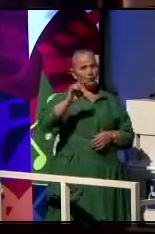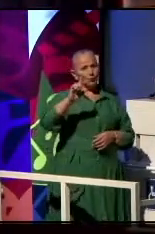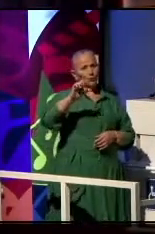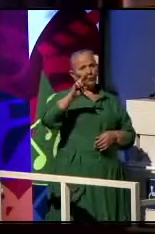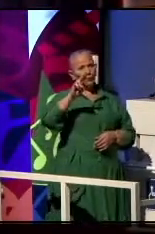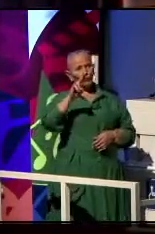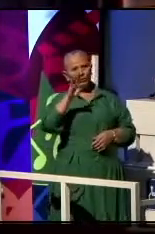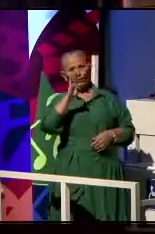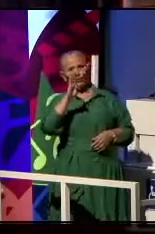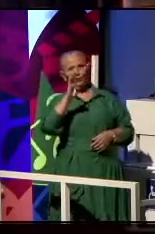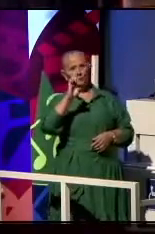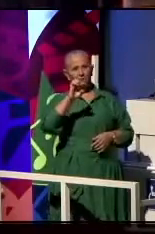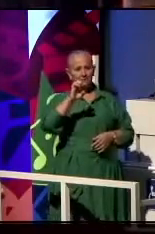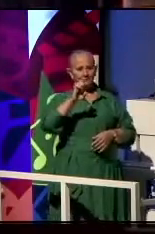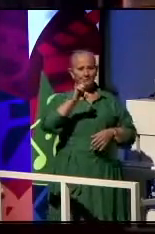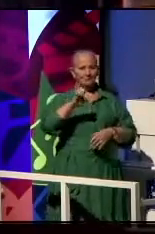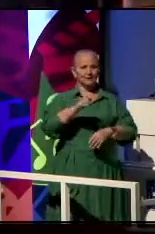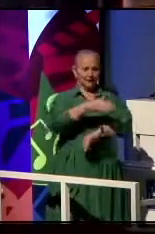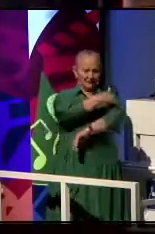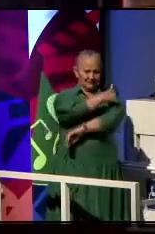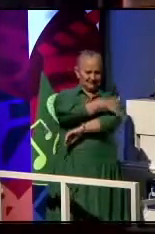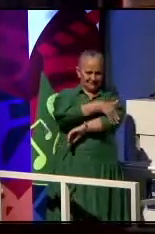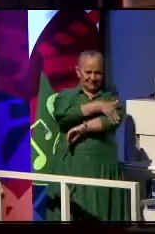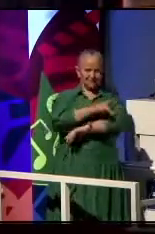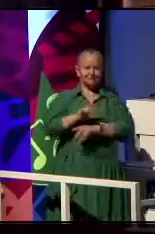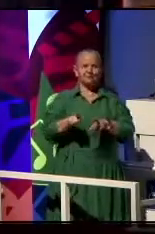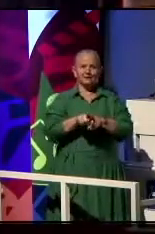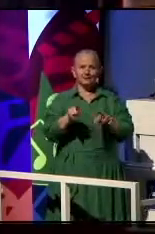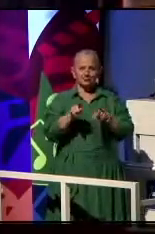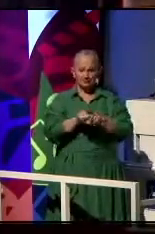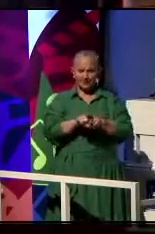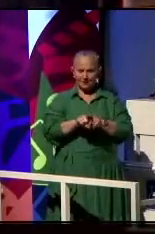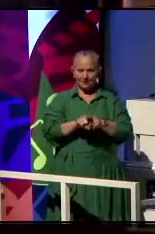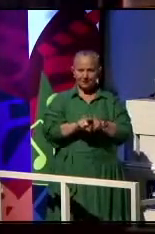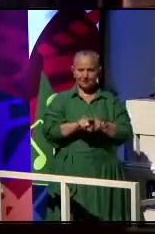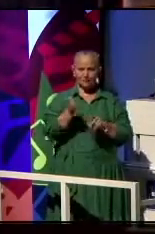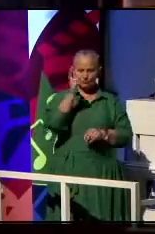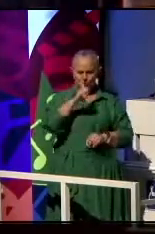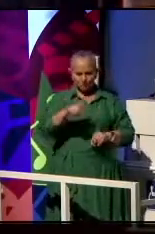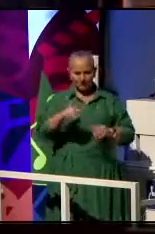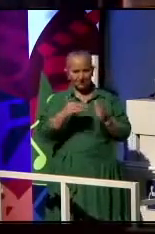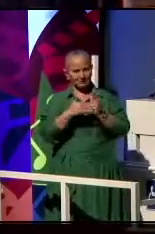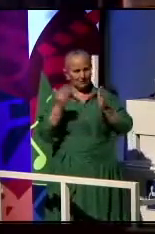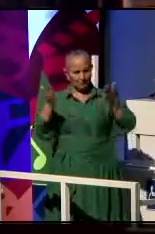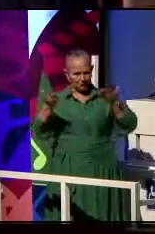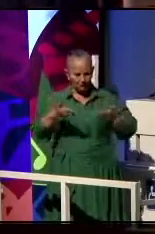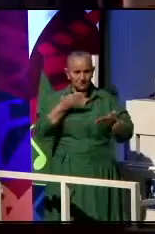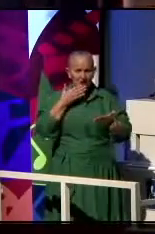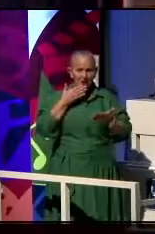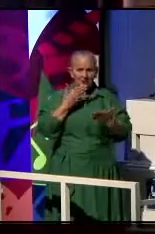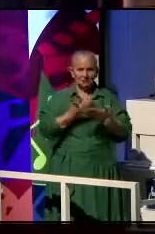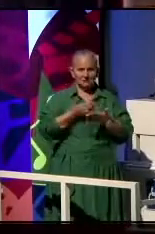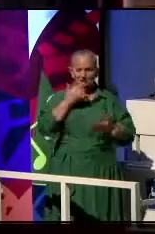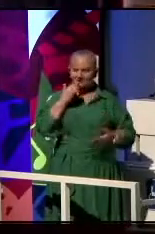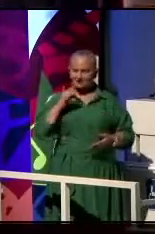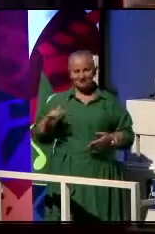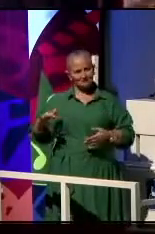dos anos 80, tornando-se desde então uma admiradora dos músicos